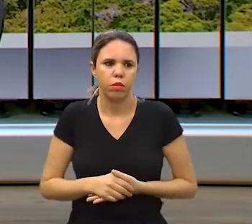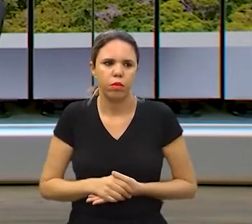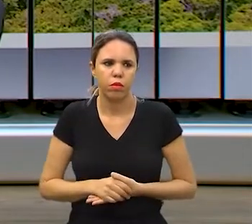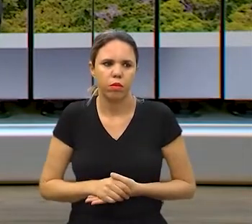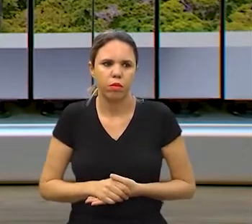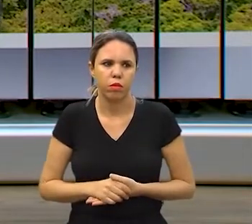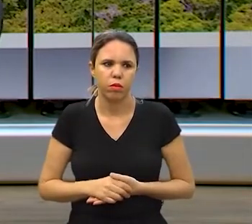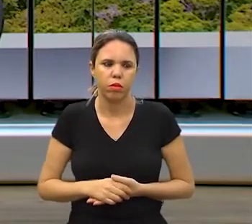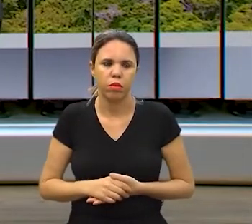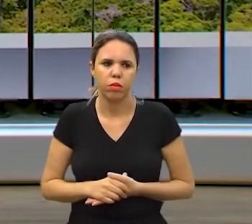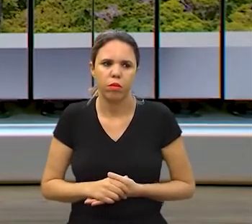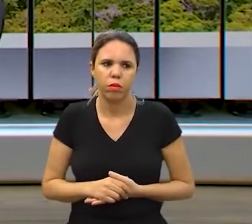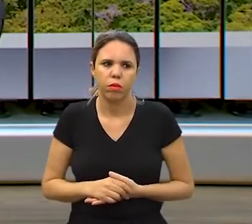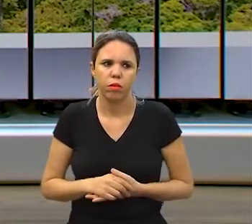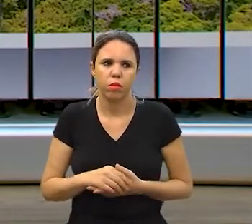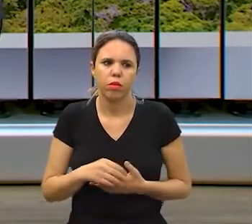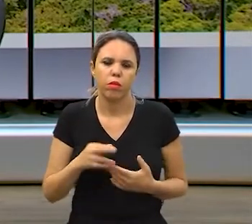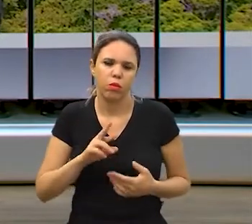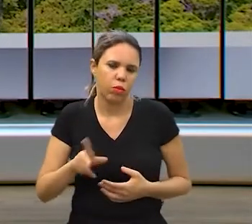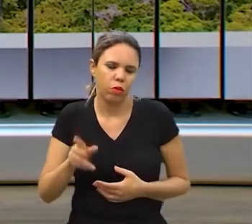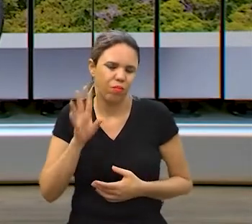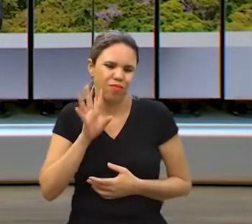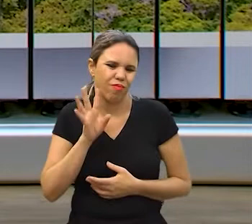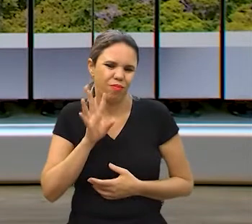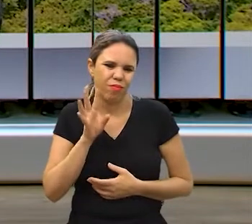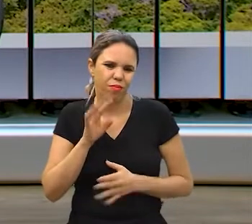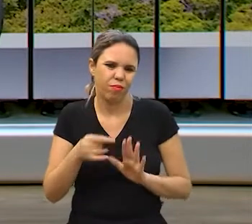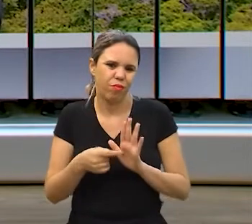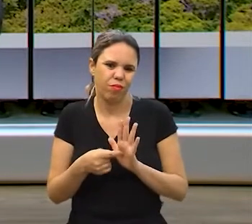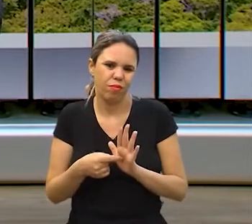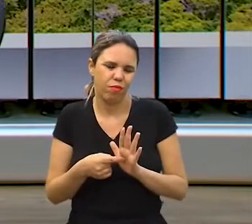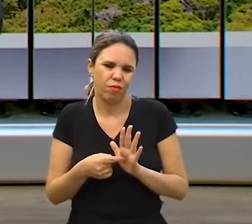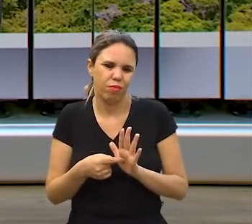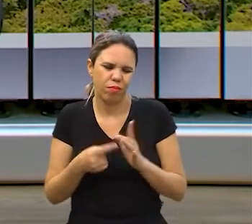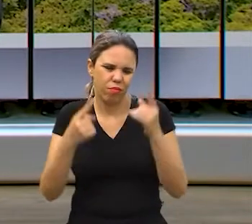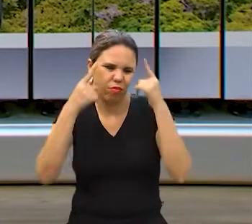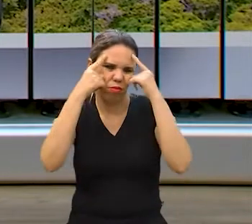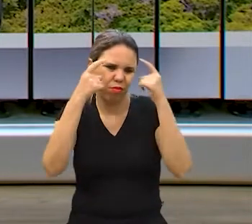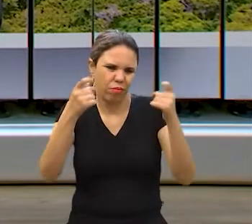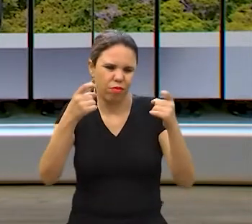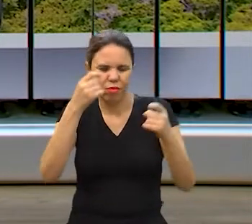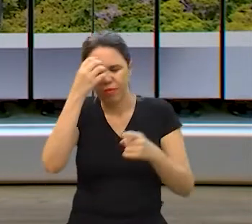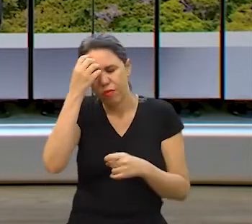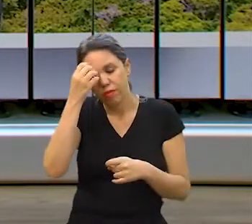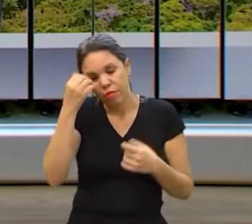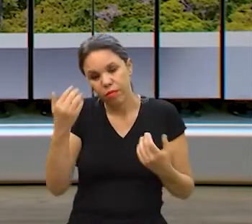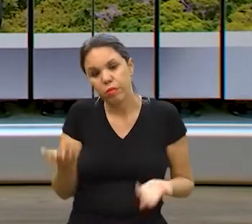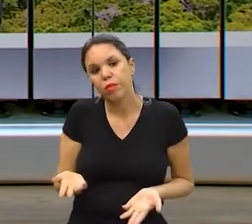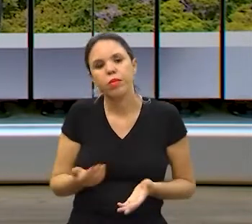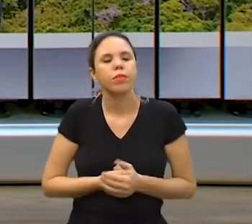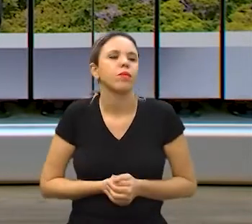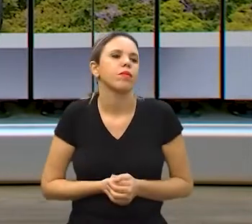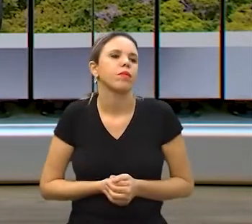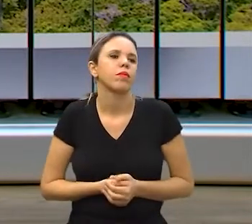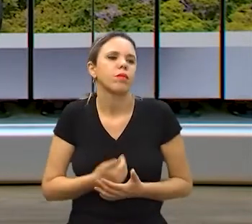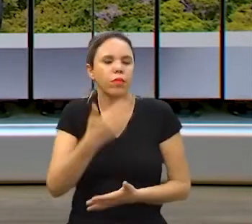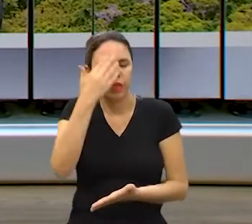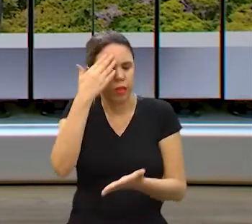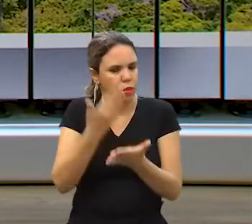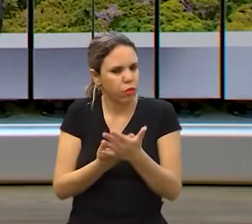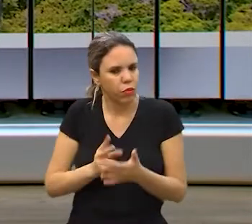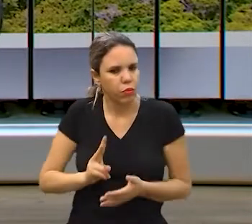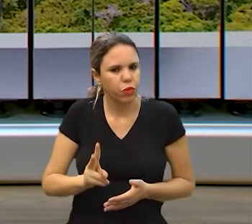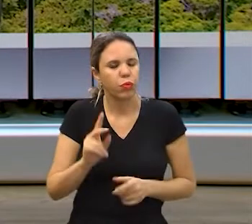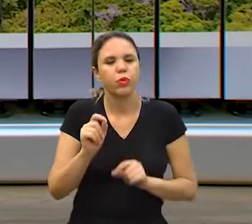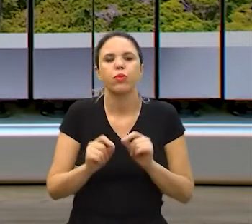né? E nesse caso aí, né, algo que não é tão legal, né? Mostrou uma certa violência, uma agressividade, né? Eu acredito